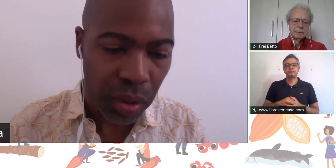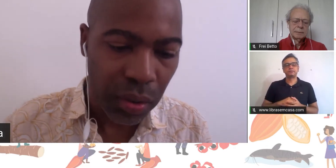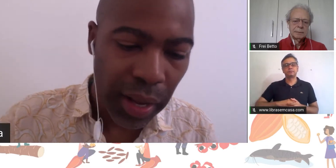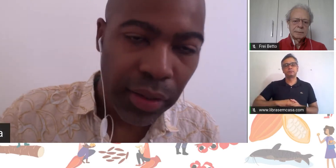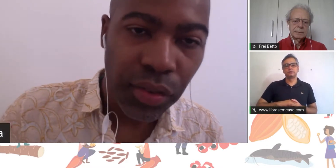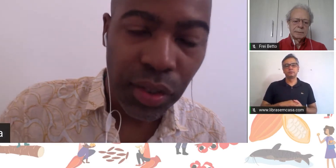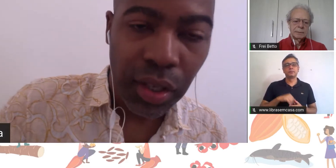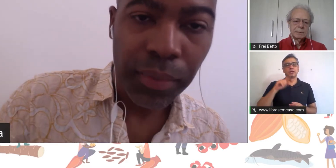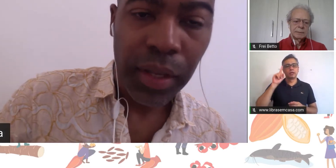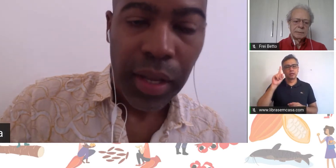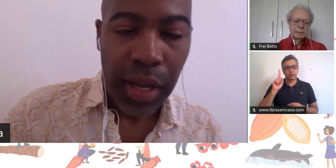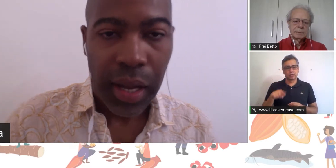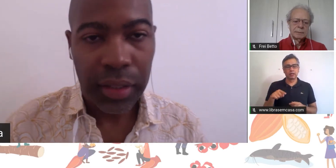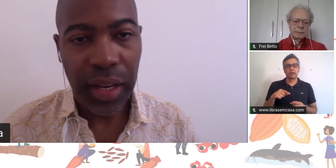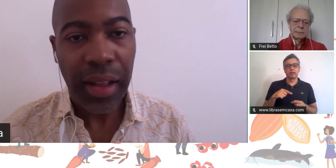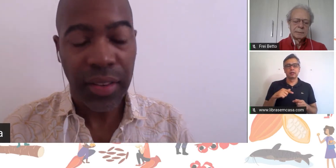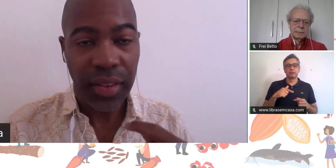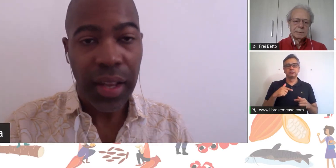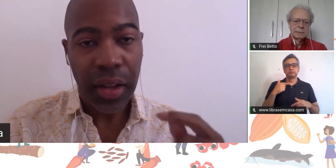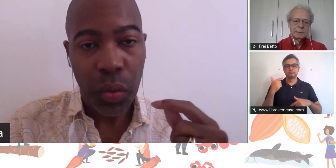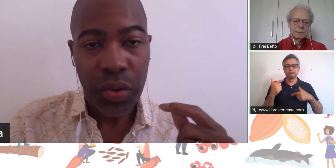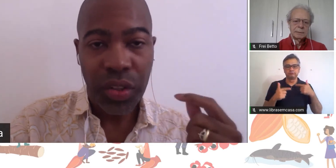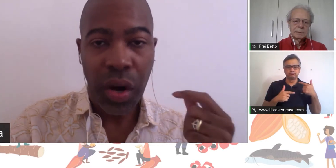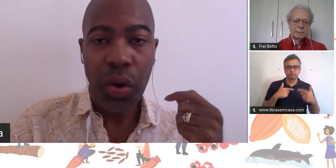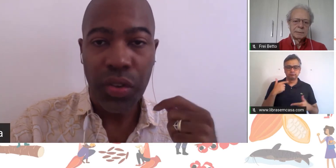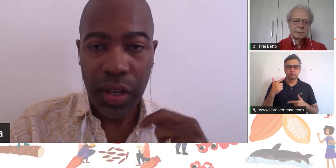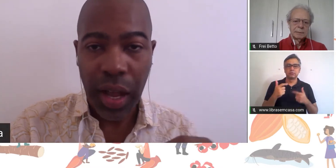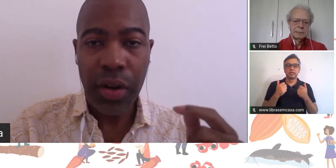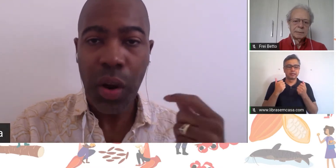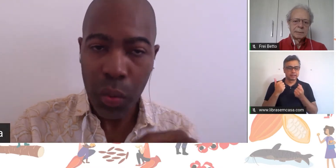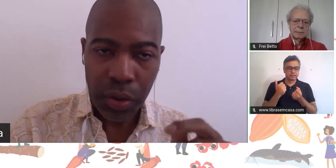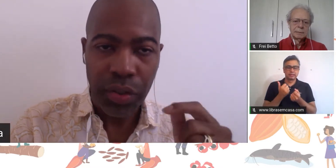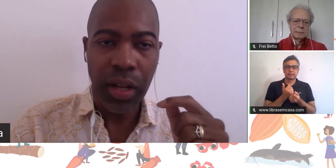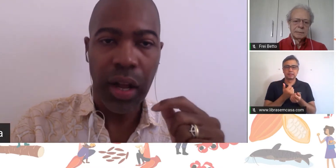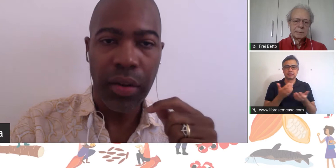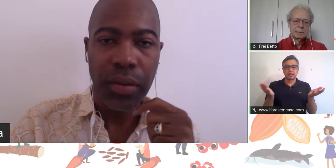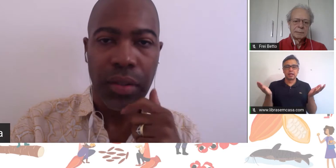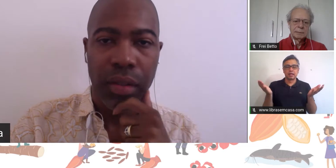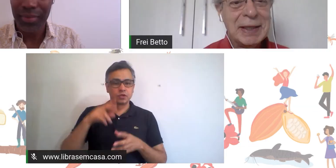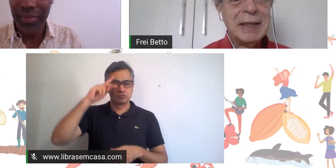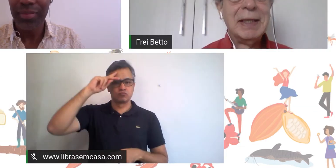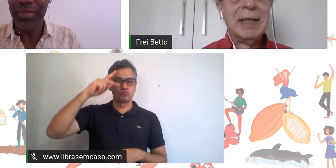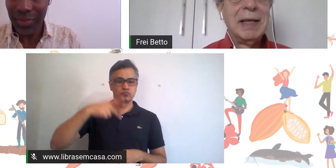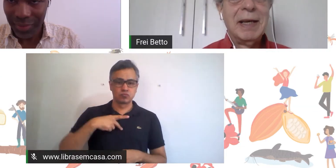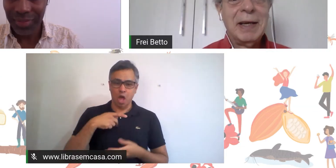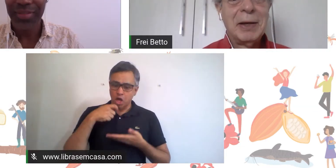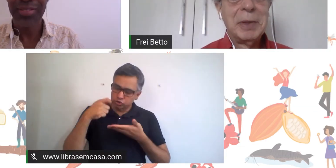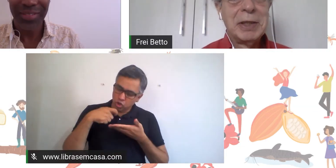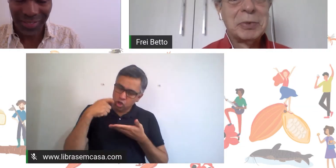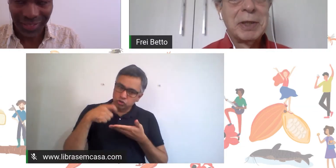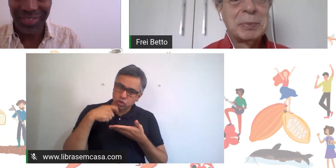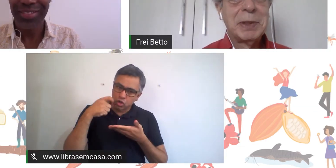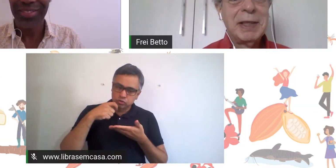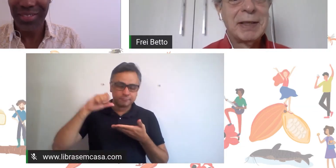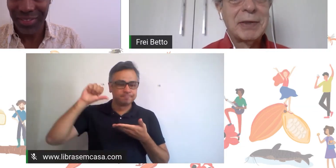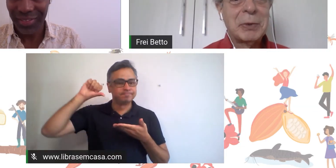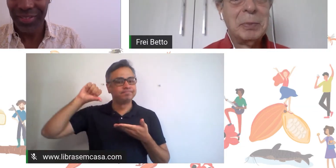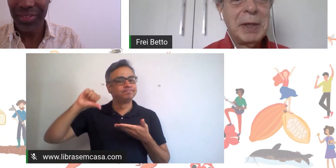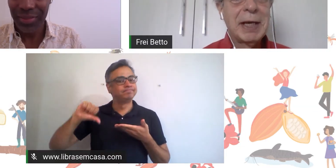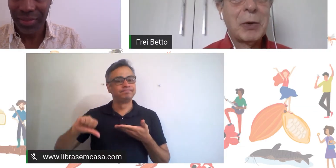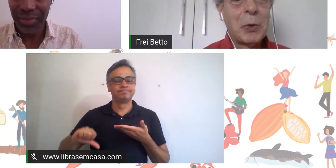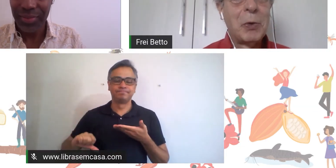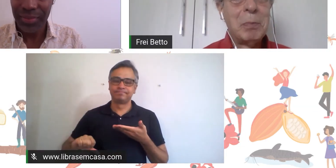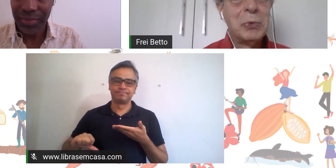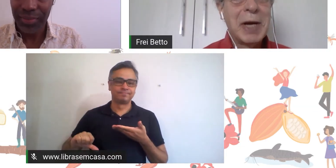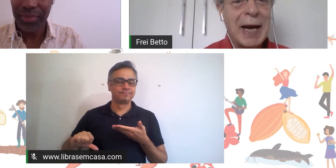ato, não é, de trazer o extraordinário ao ordinário. Né? É realmente uma experiência. Comer